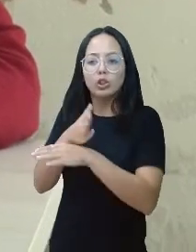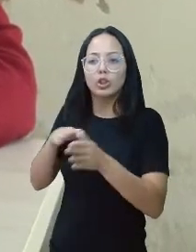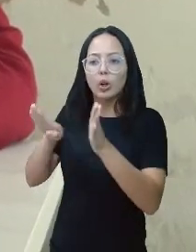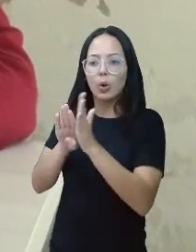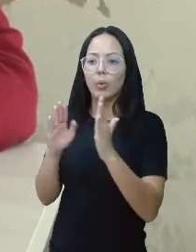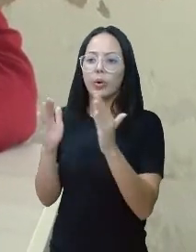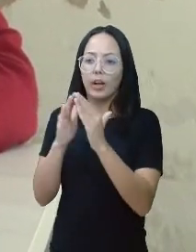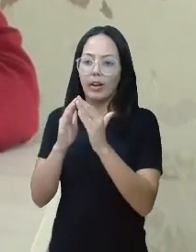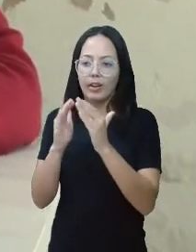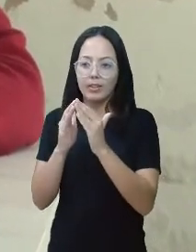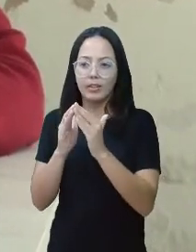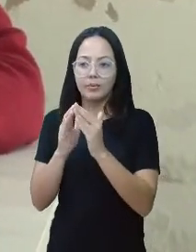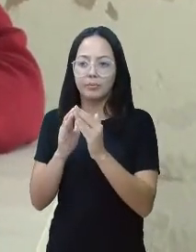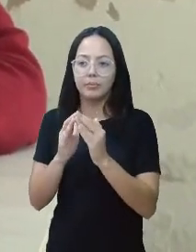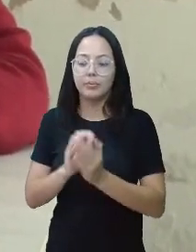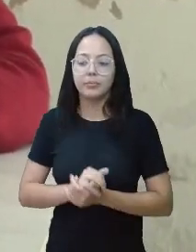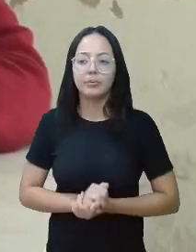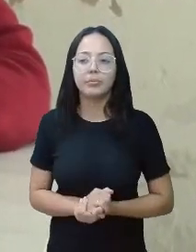casa.